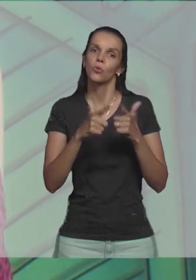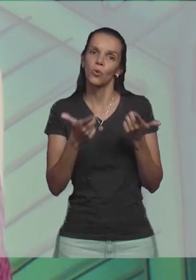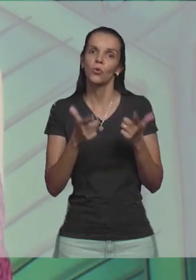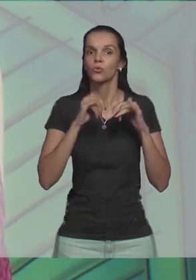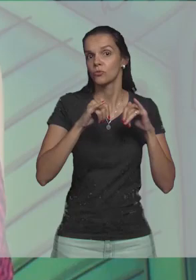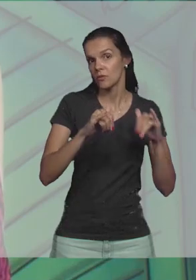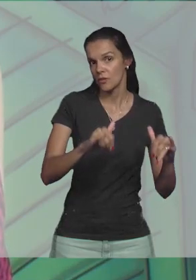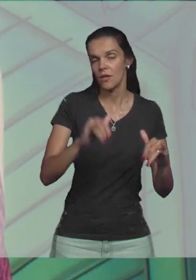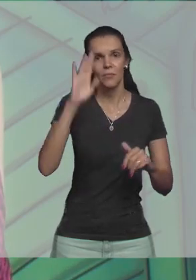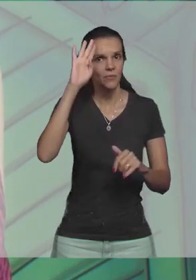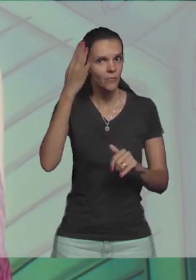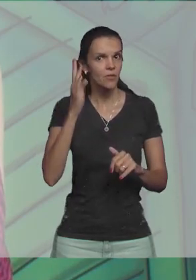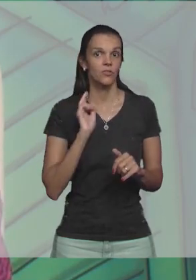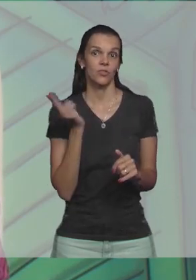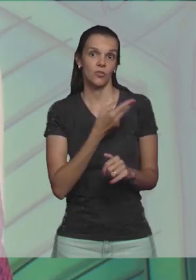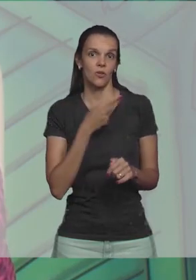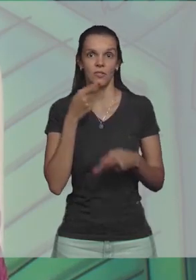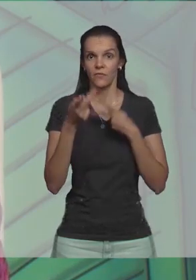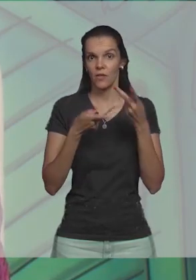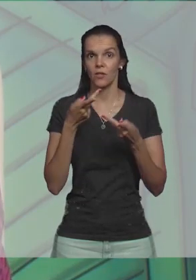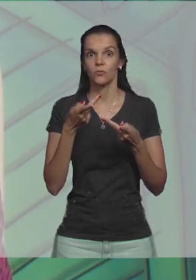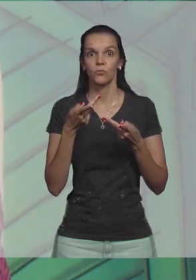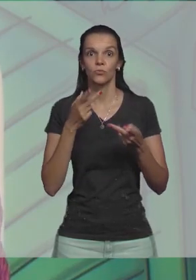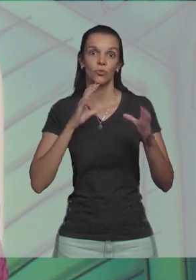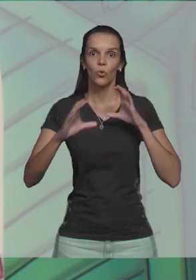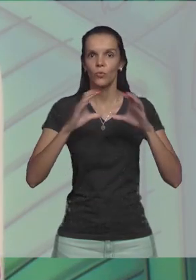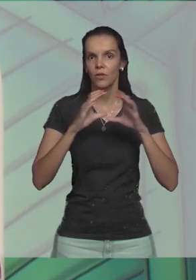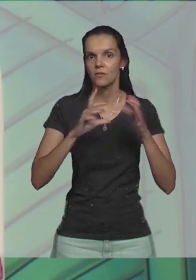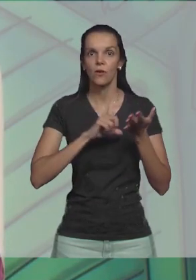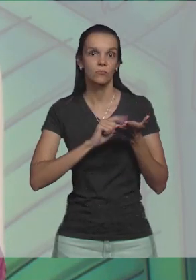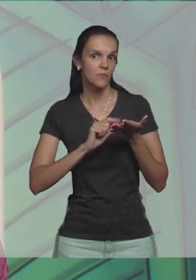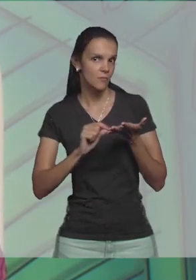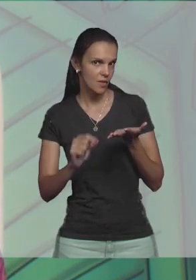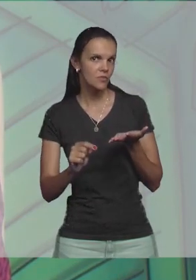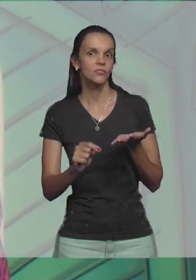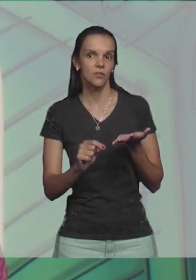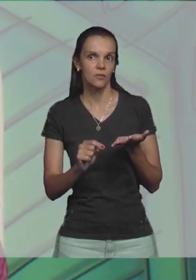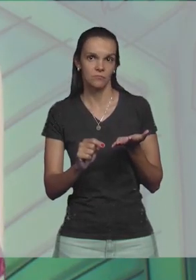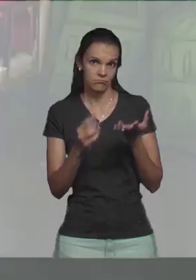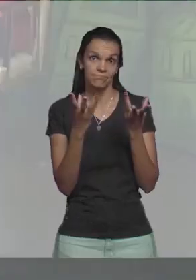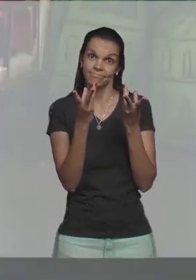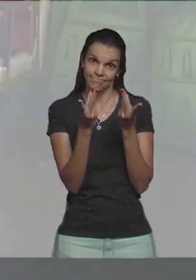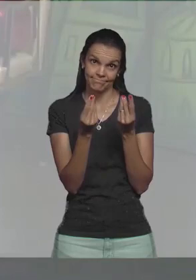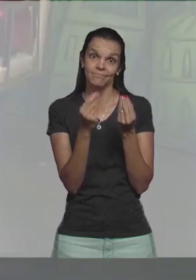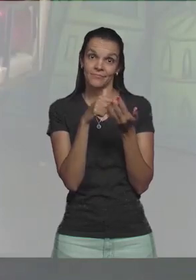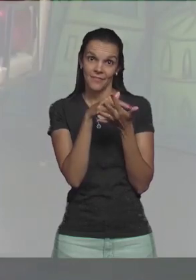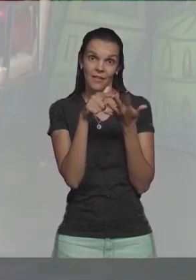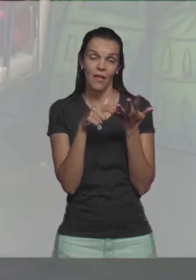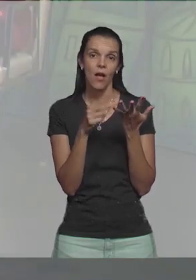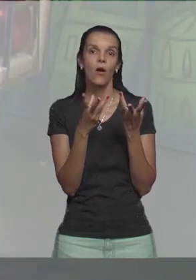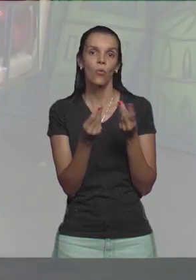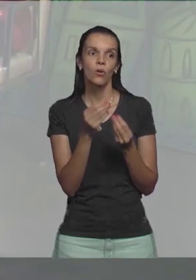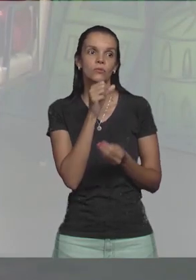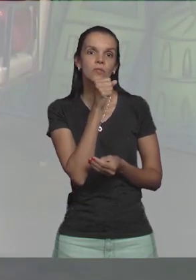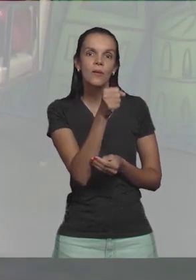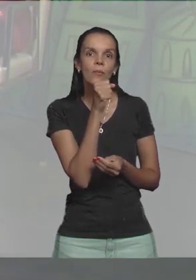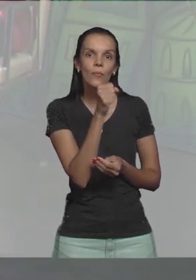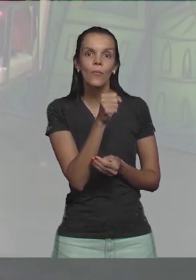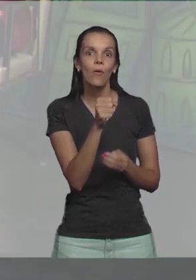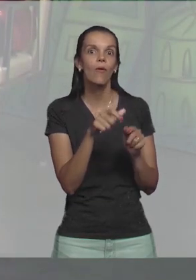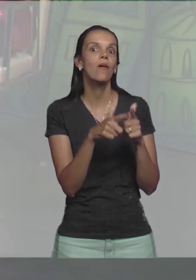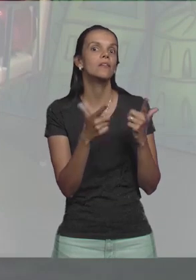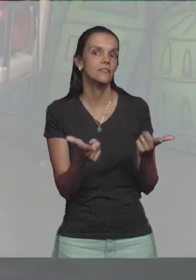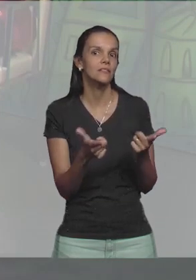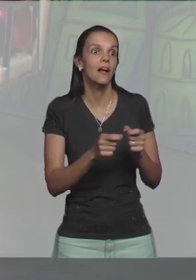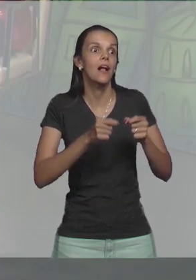principalmente a gente que está falando de comunicação aqui ou num programa de comunicação, na mídia. Né? A gente vai conseguir contar nos dedos quantos repórteres negros a gente tem